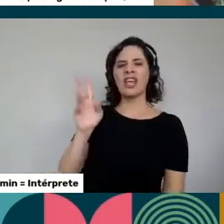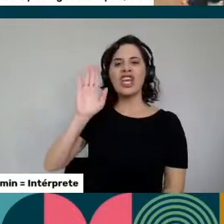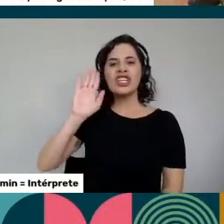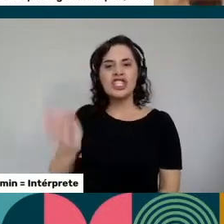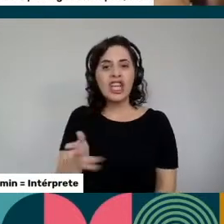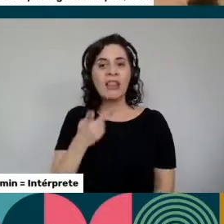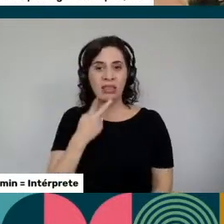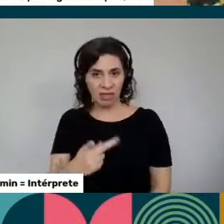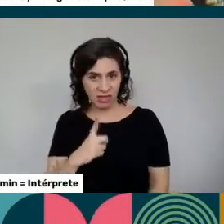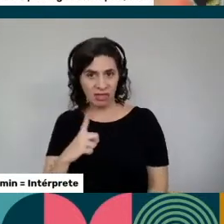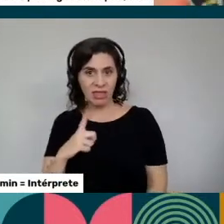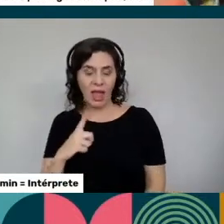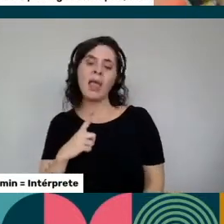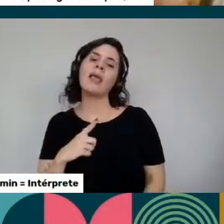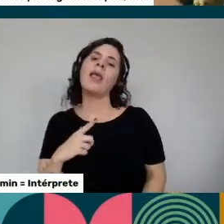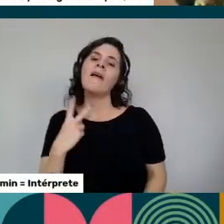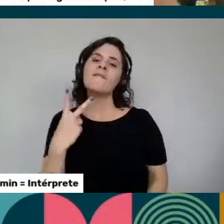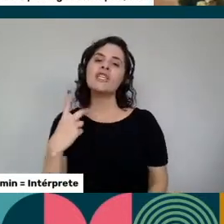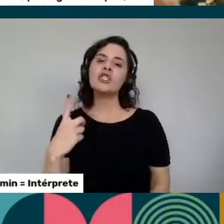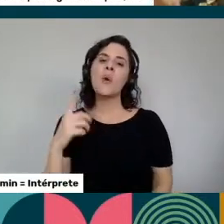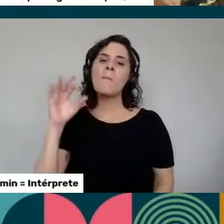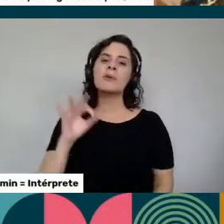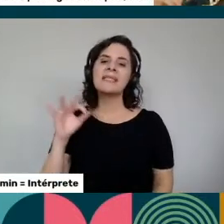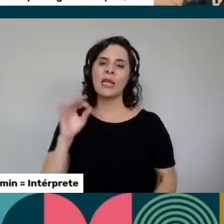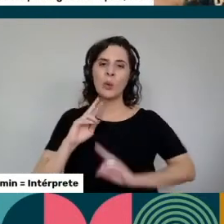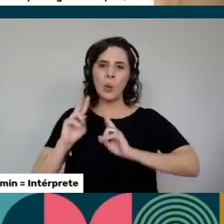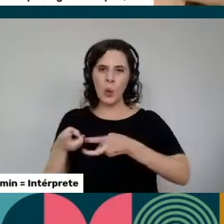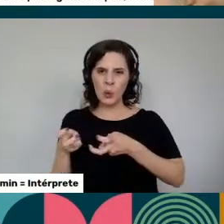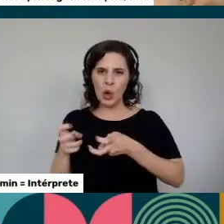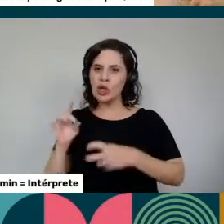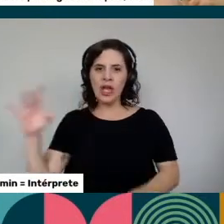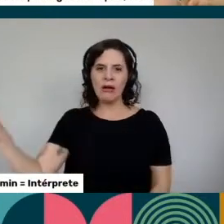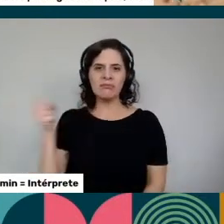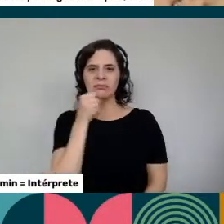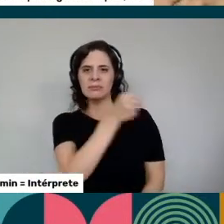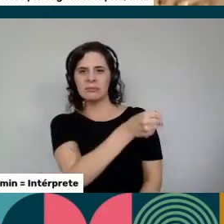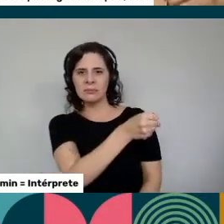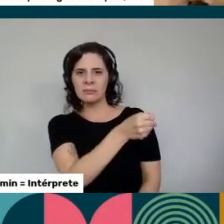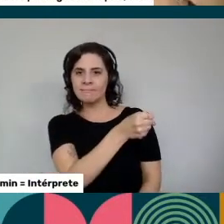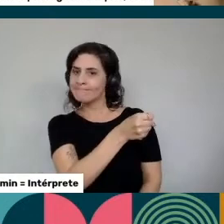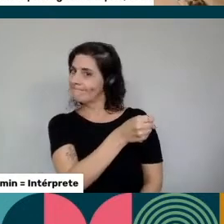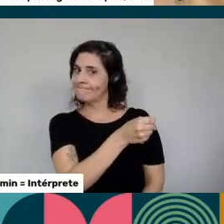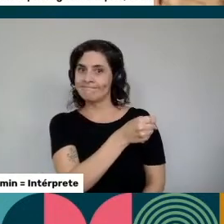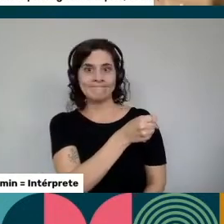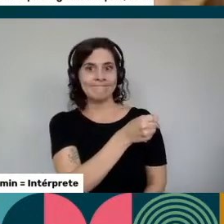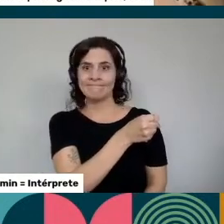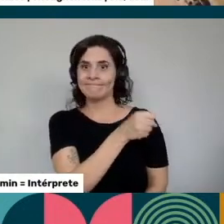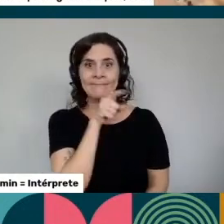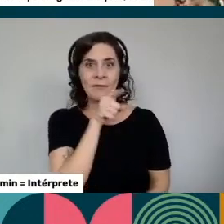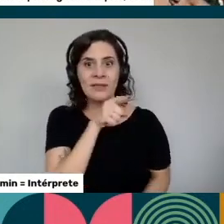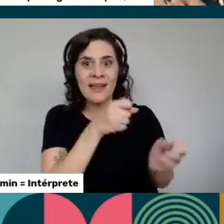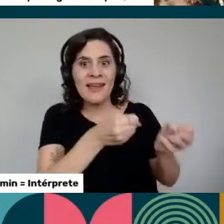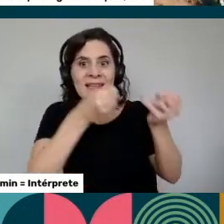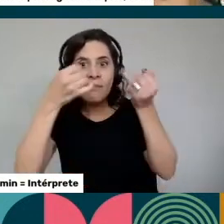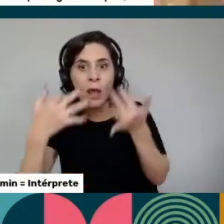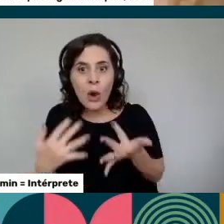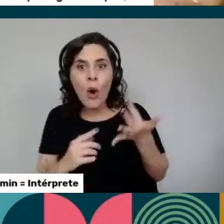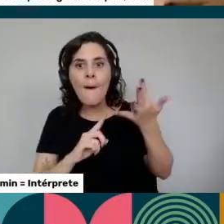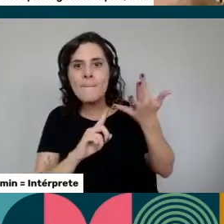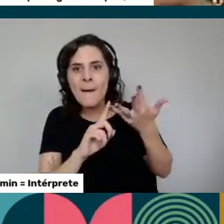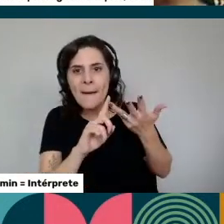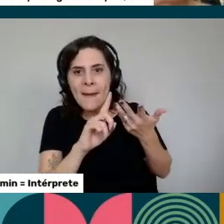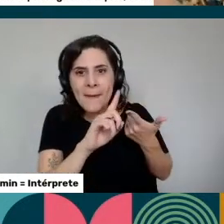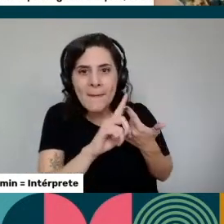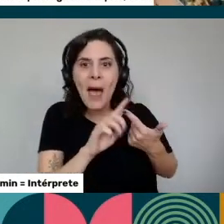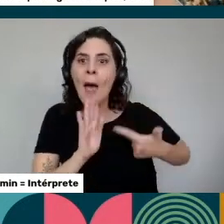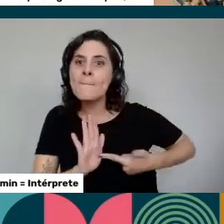21% a lucratividade, não sei o quê, então é só trazer as pessoas. E na sua conversa, você foi demonstrando